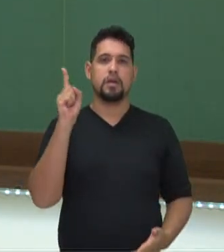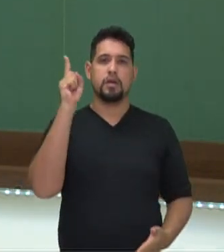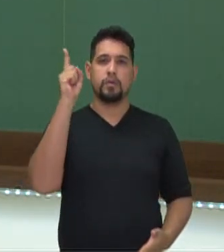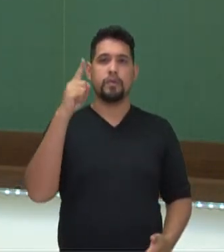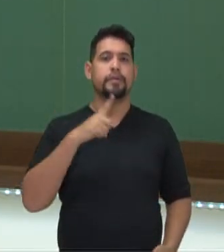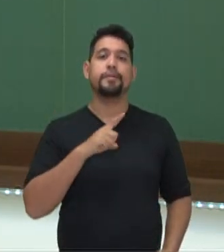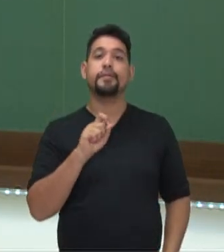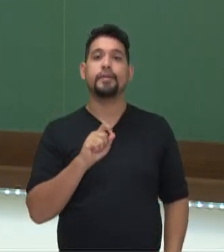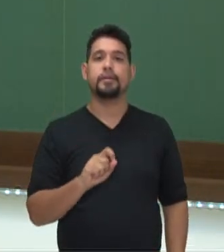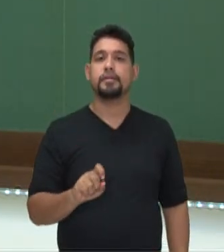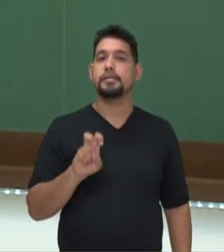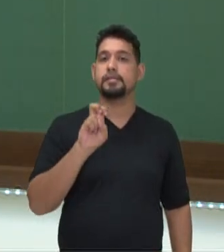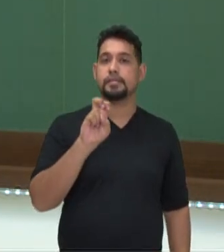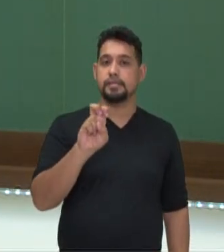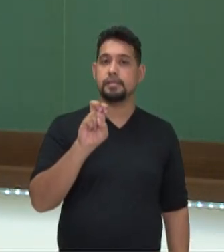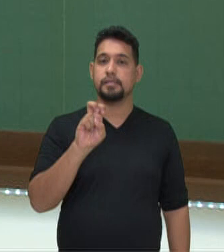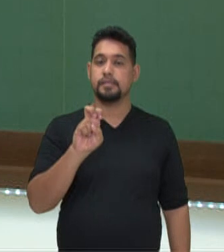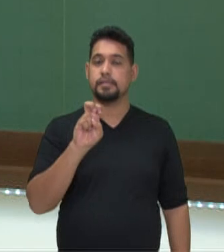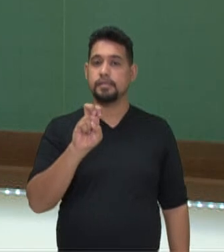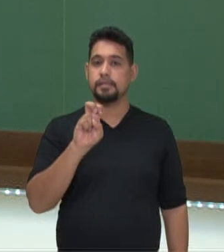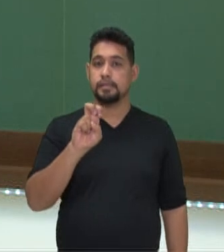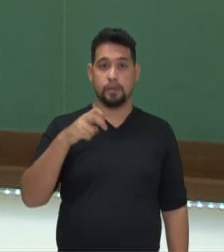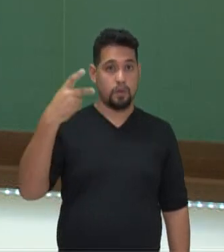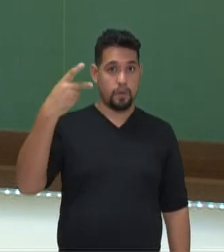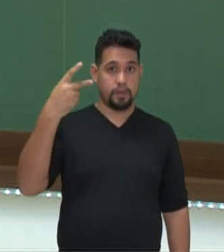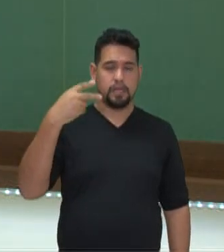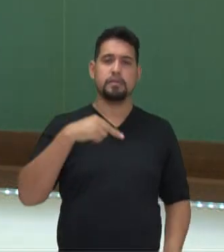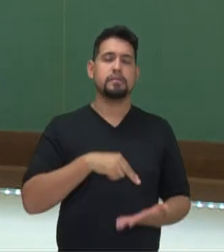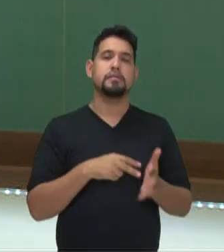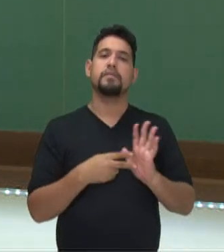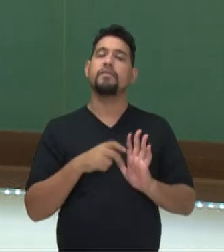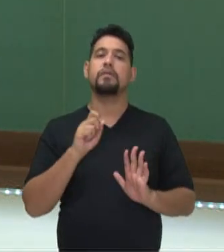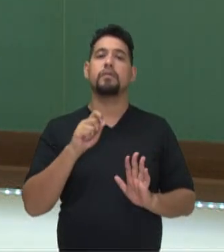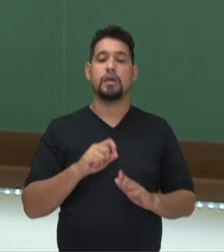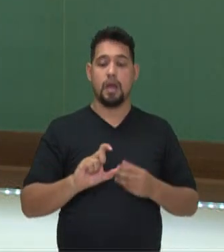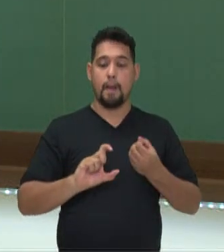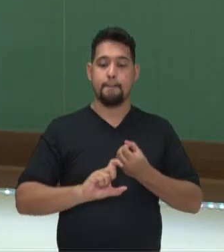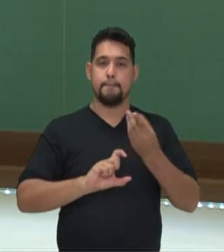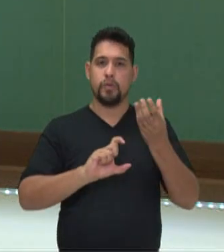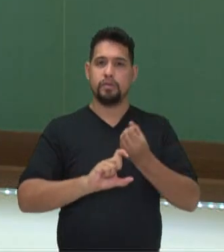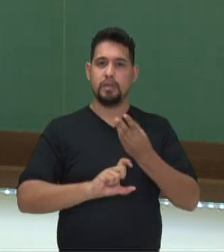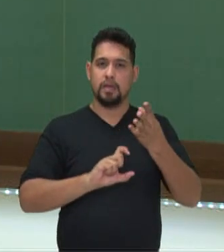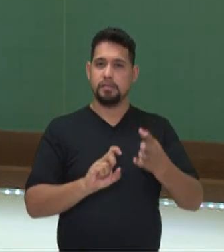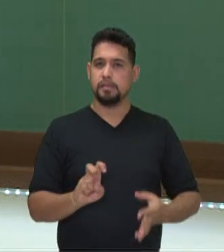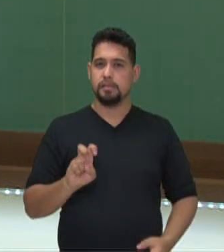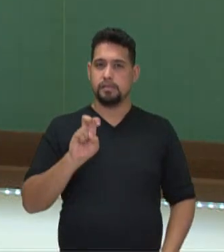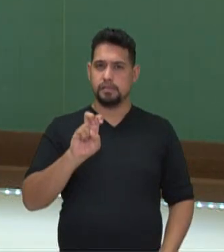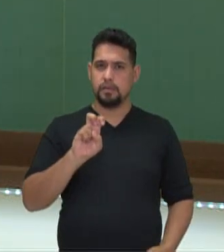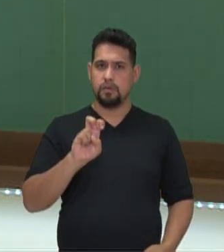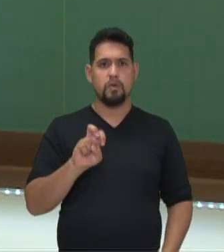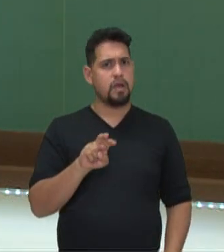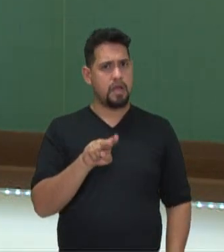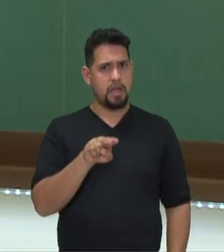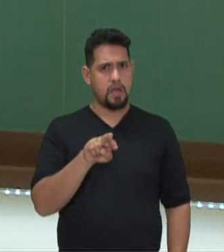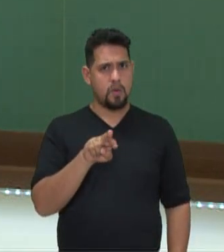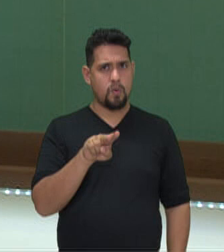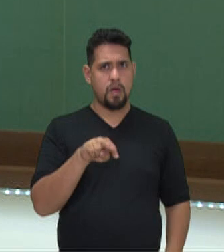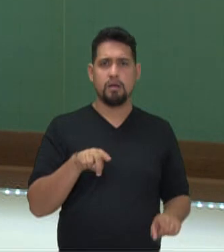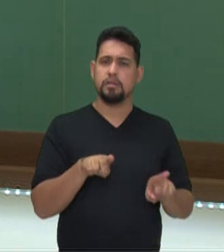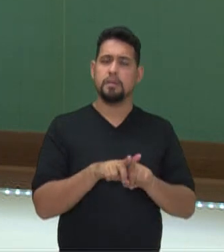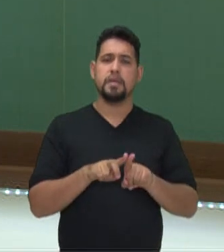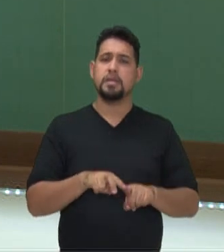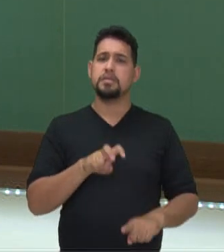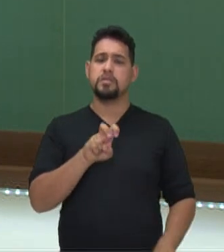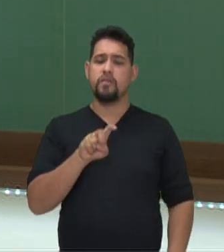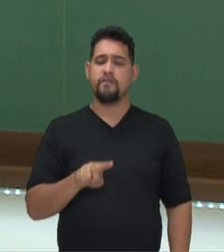tenho 5 ao quadrado. Ou seja, a potência 5 ao quadrado é a mesma coisa que